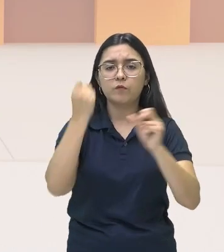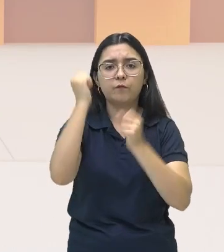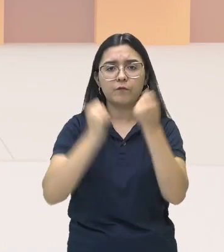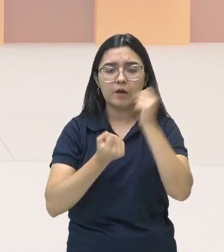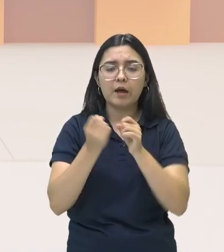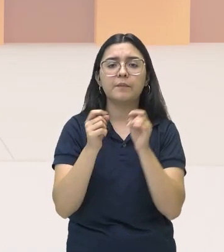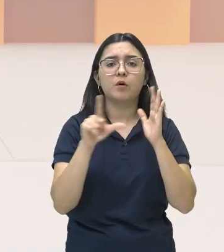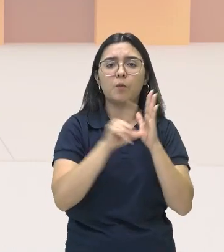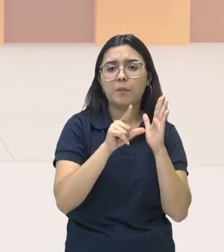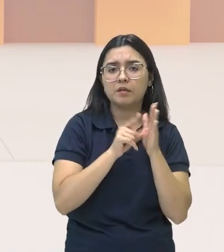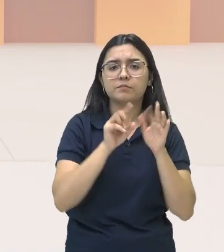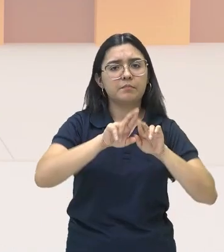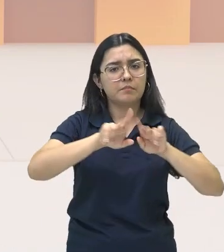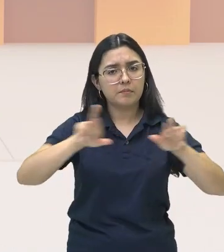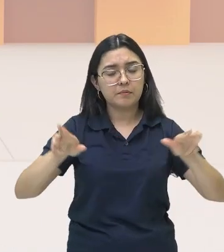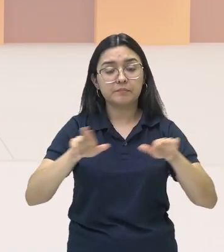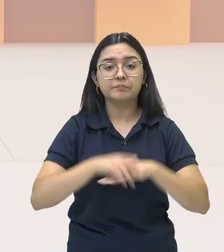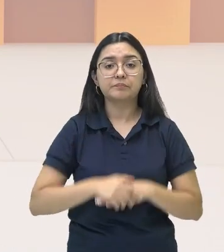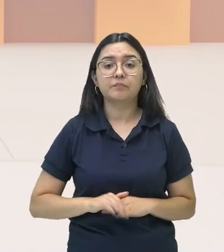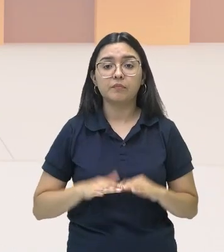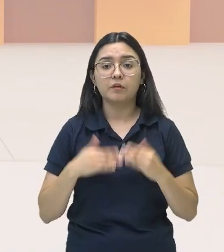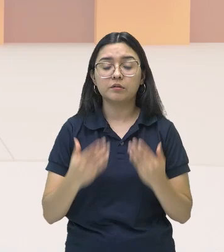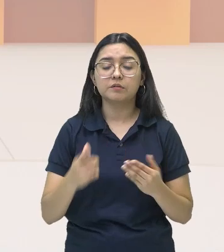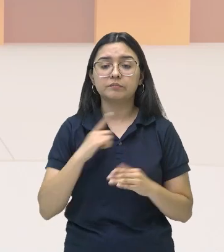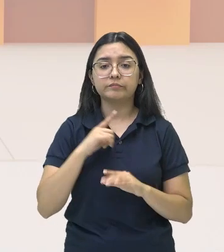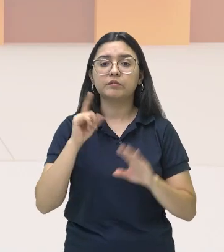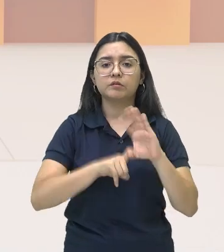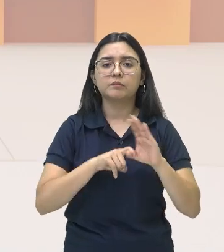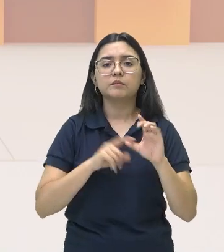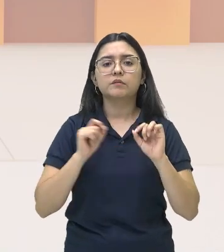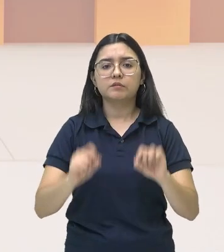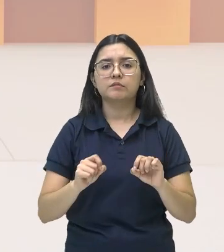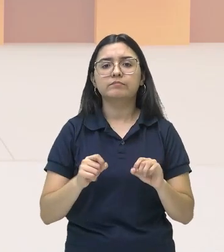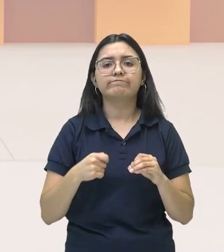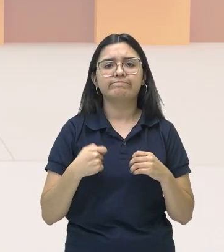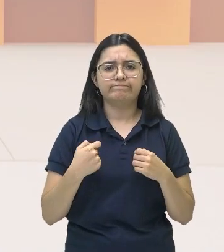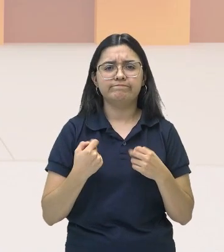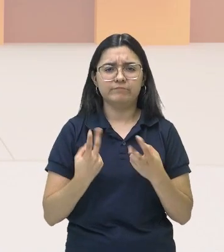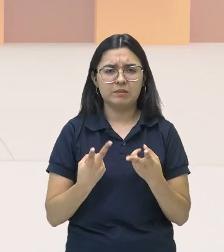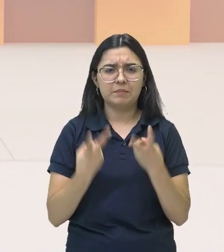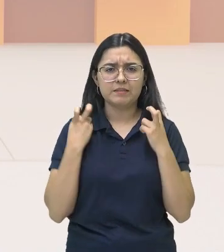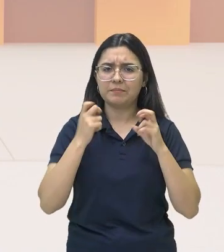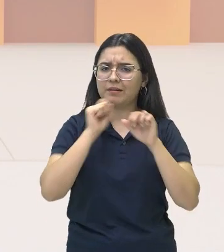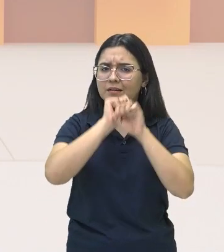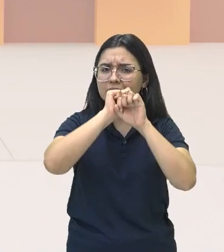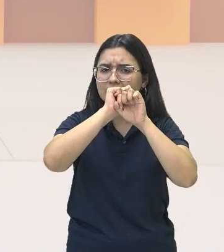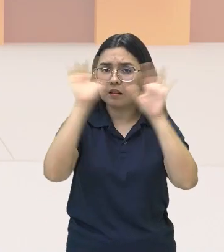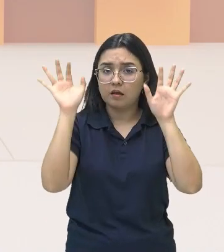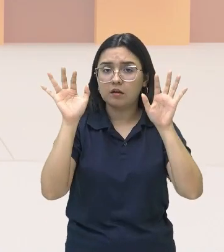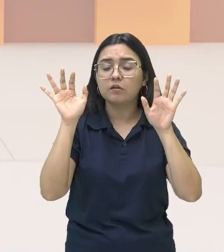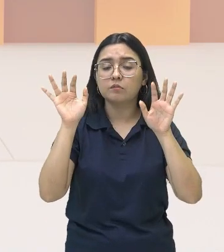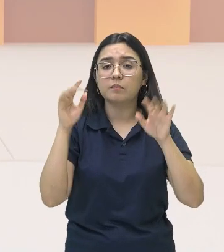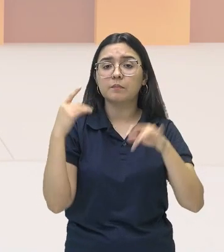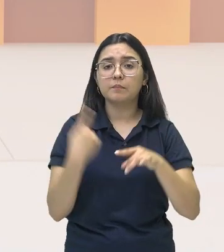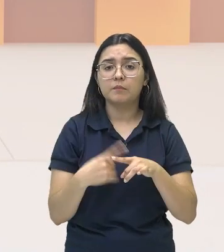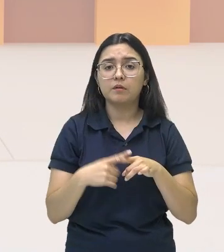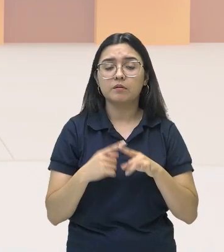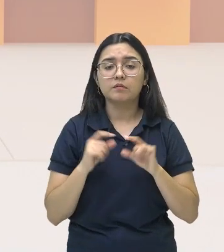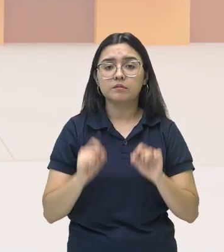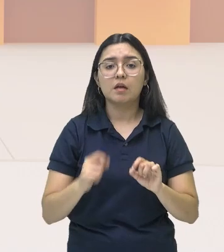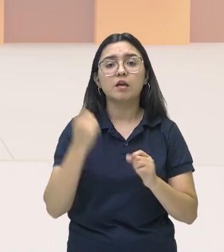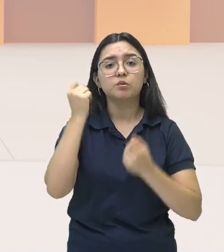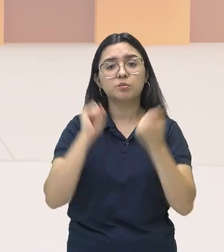nos comércios, né? Então aqui a alienação é muito mais evidente, né, por conta disso,